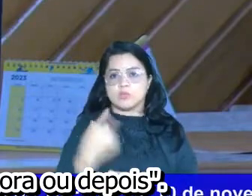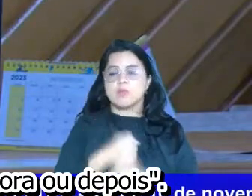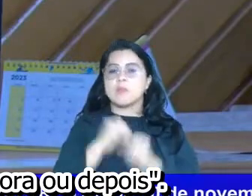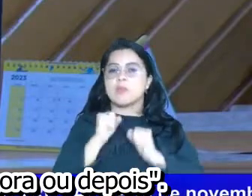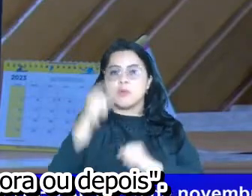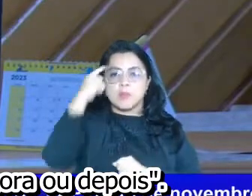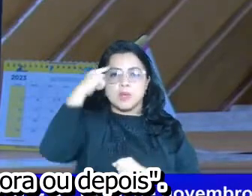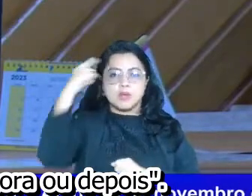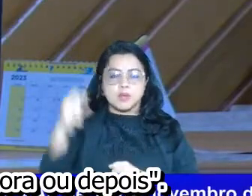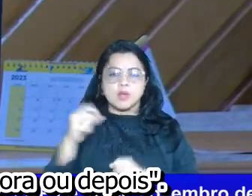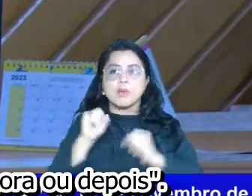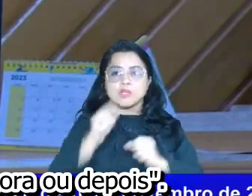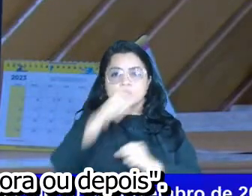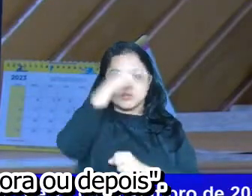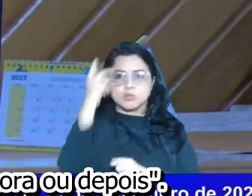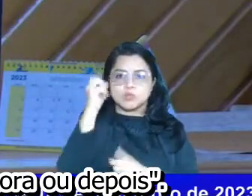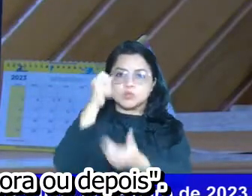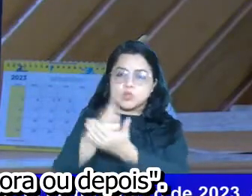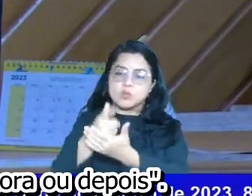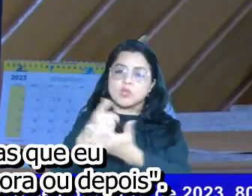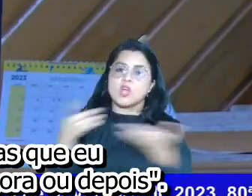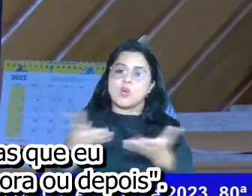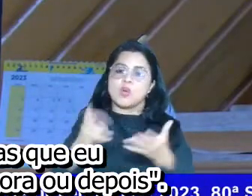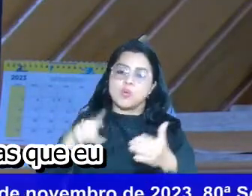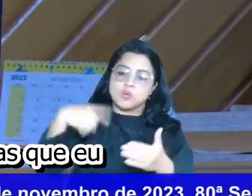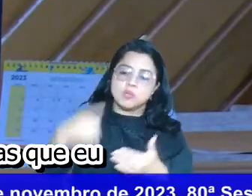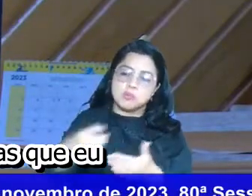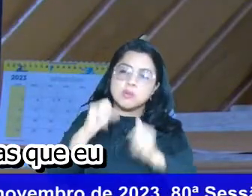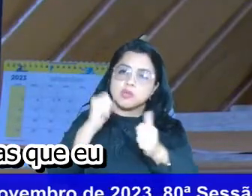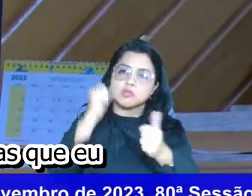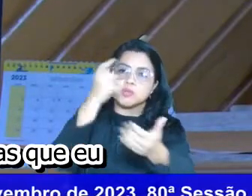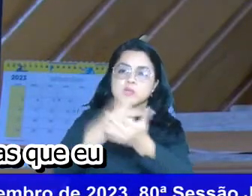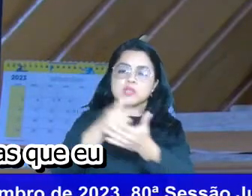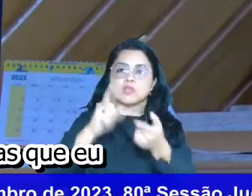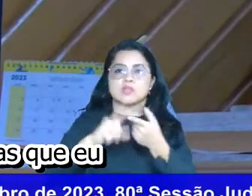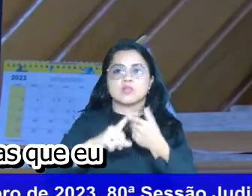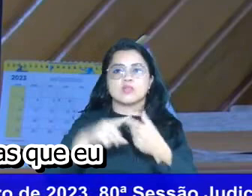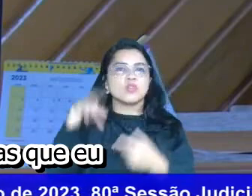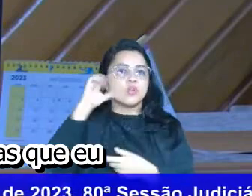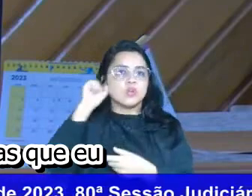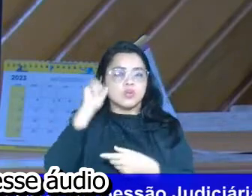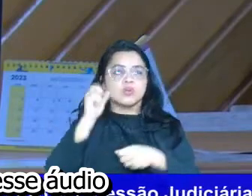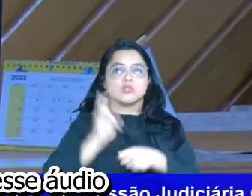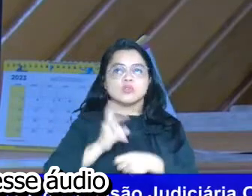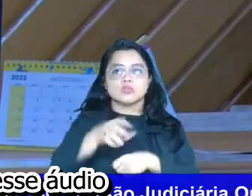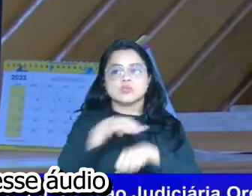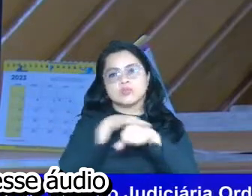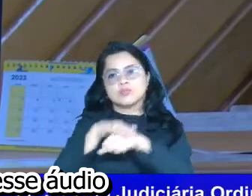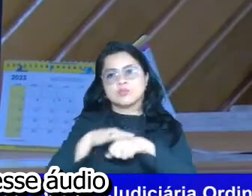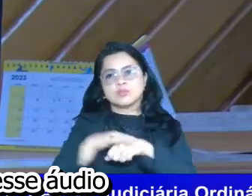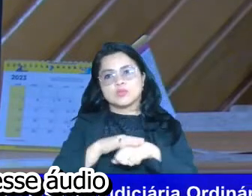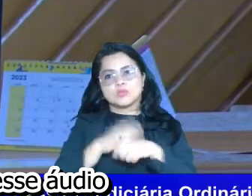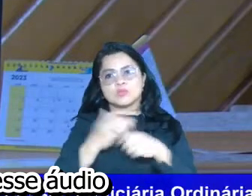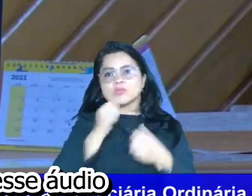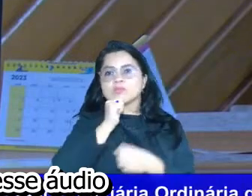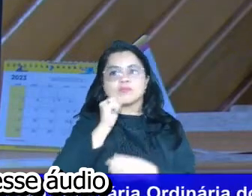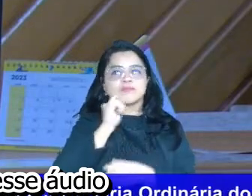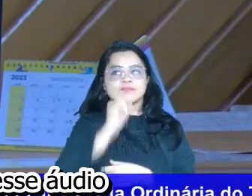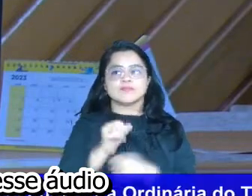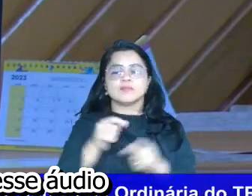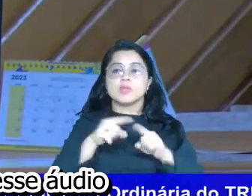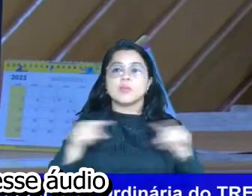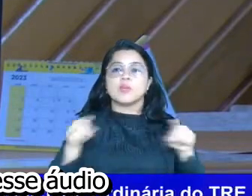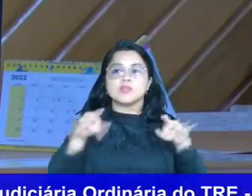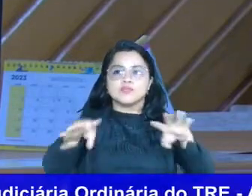pensar a pessoa pode ser comprada agora ou depois. E aí o áudio continua também com outras conversas que eu não vou mencionar agora. Eu só chamo a